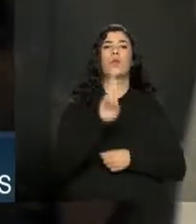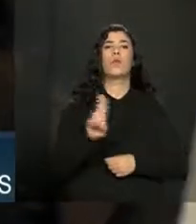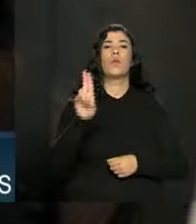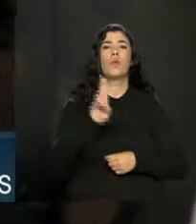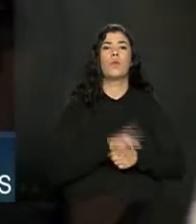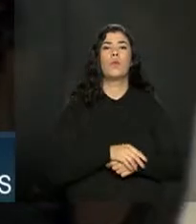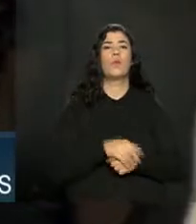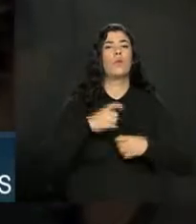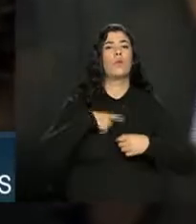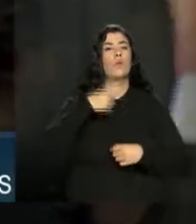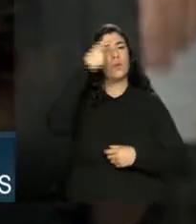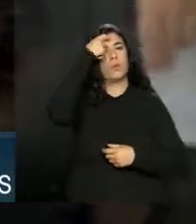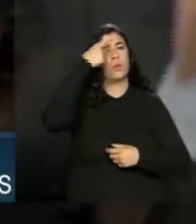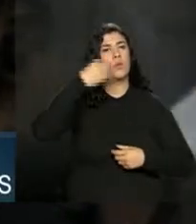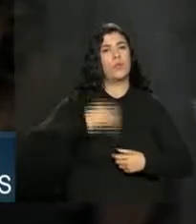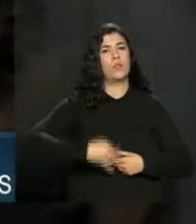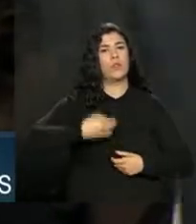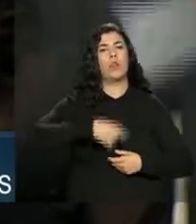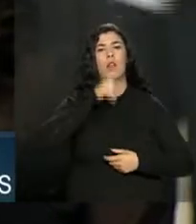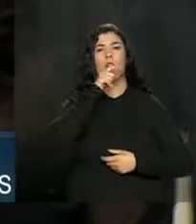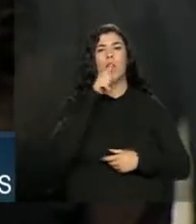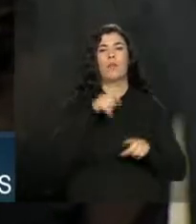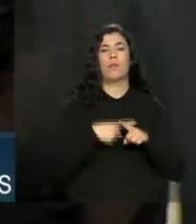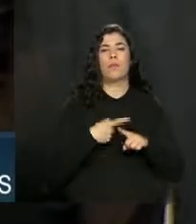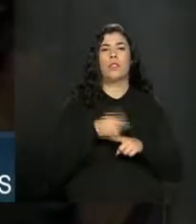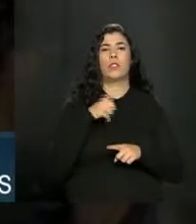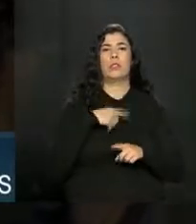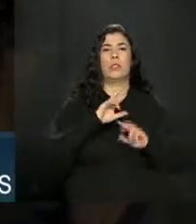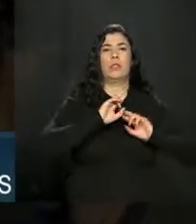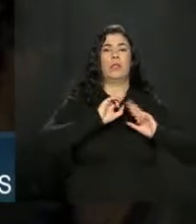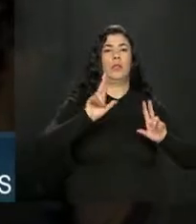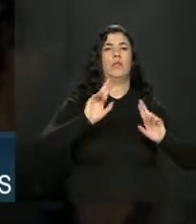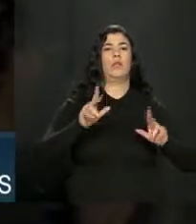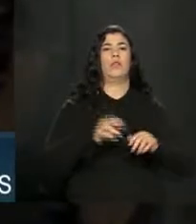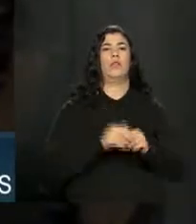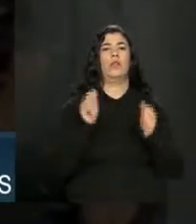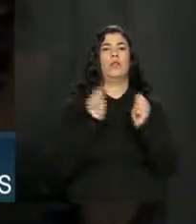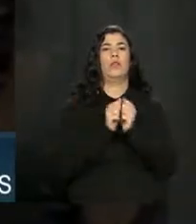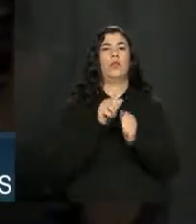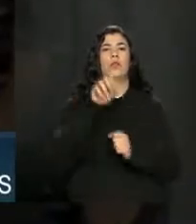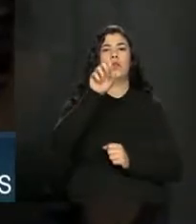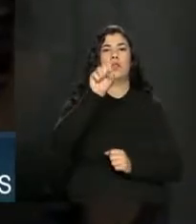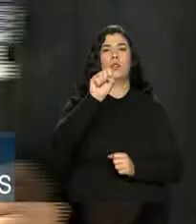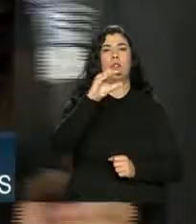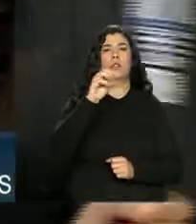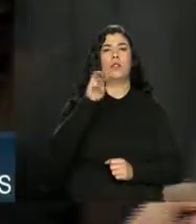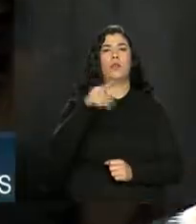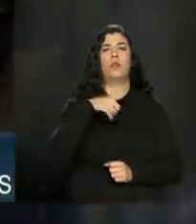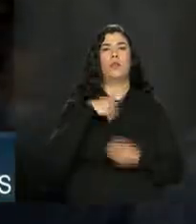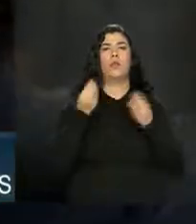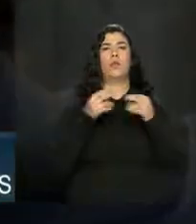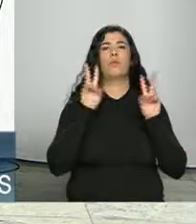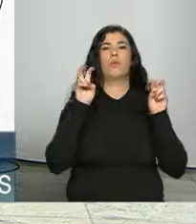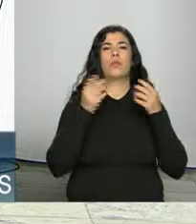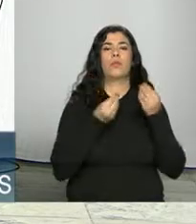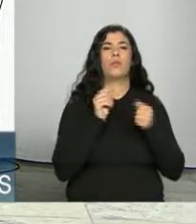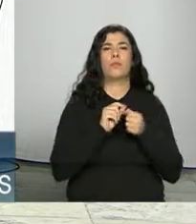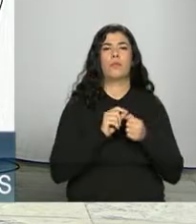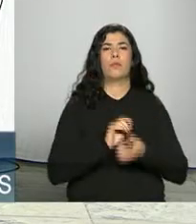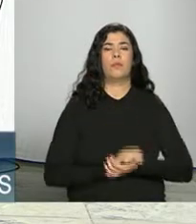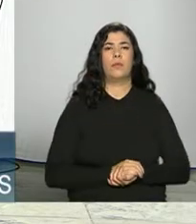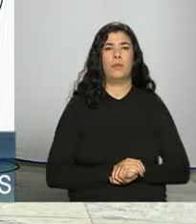como é que o governo federal pretende botar a campanha já que houve uma divergência aí com as e com na abordagem do tema obrigado